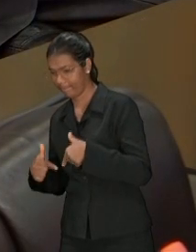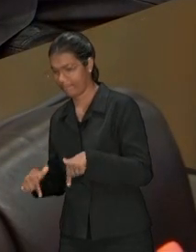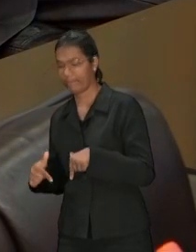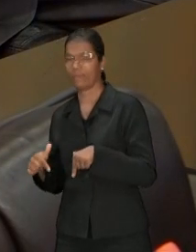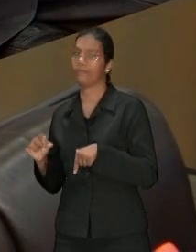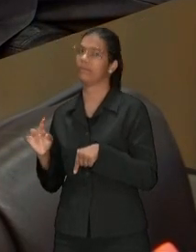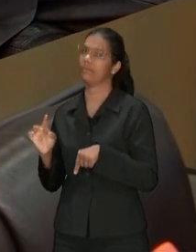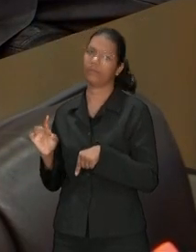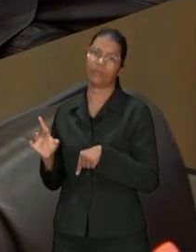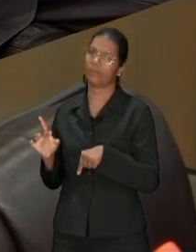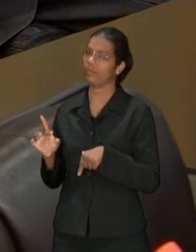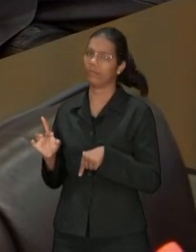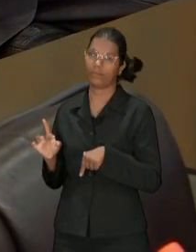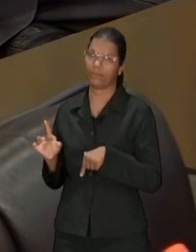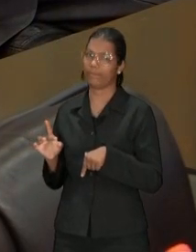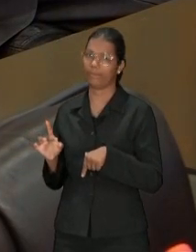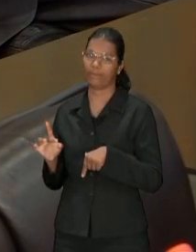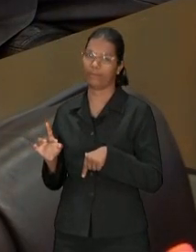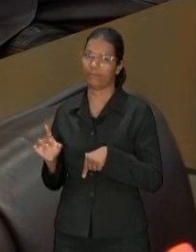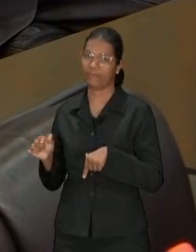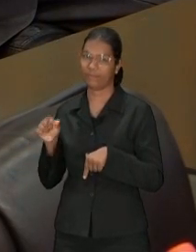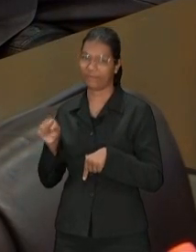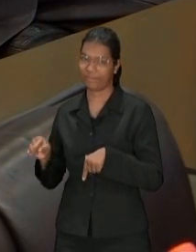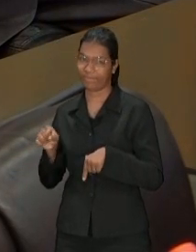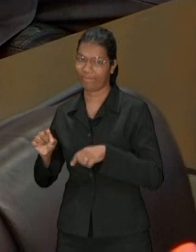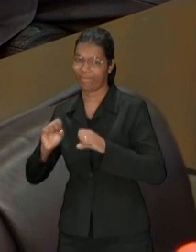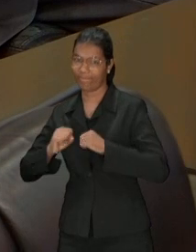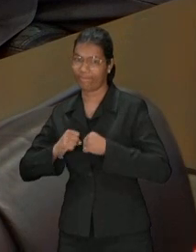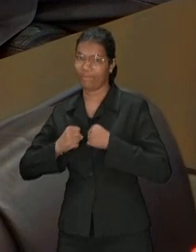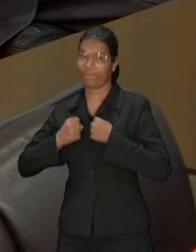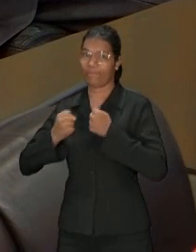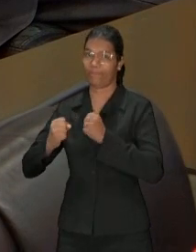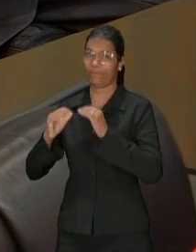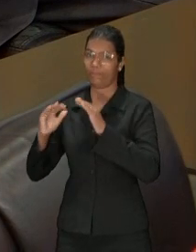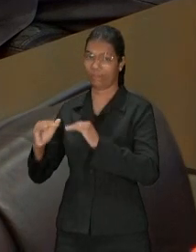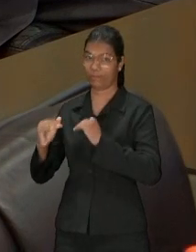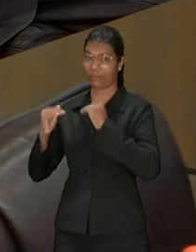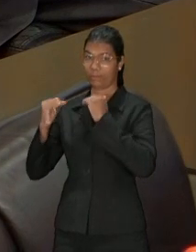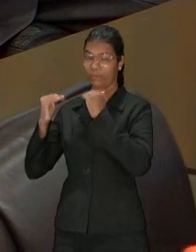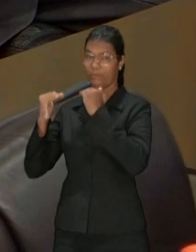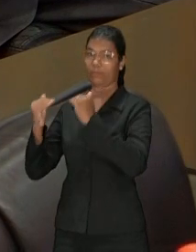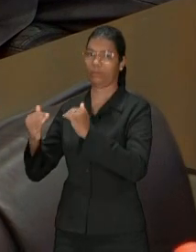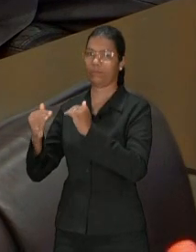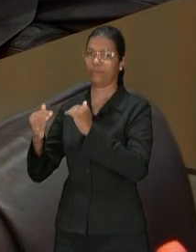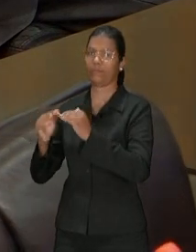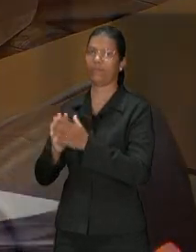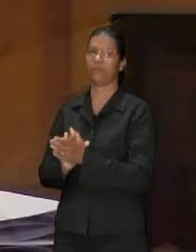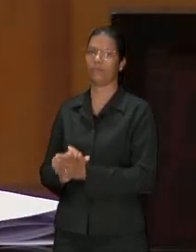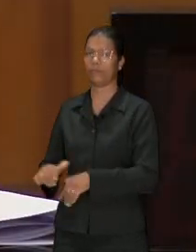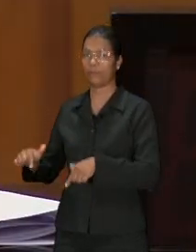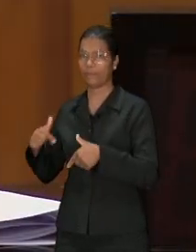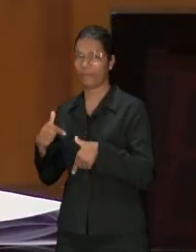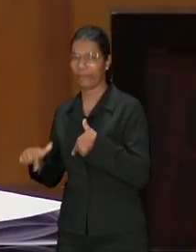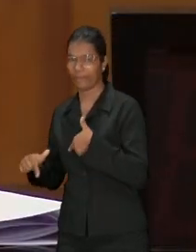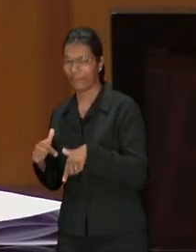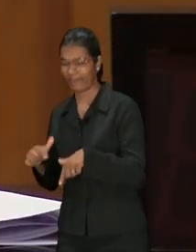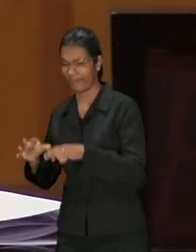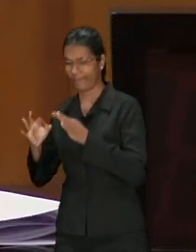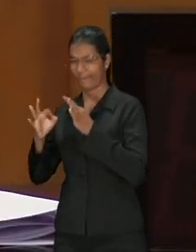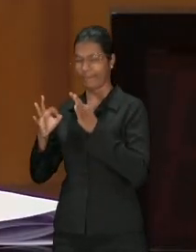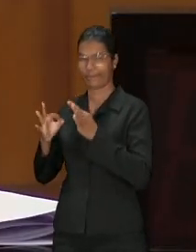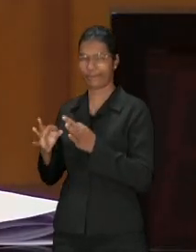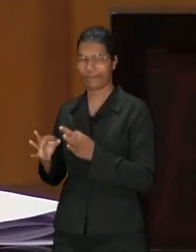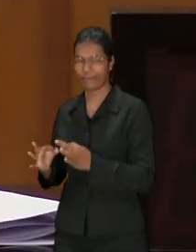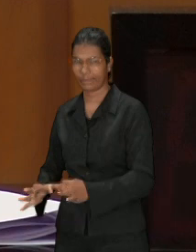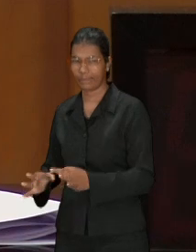Fizeram e fazem muito mais do que isso, pois comprovadamente cumprem suas obrigações com eficiência,